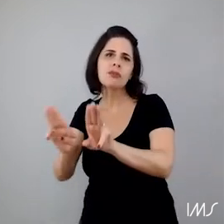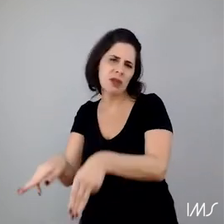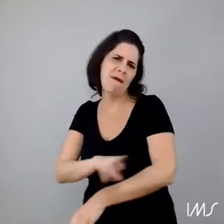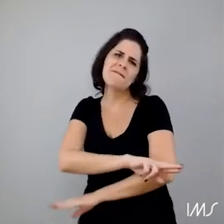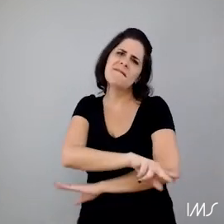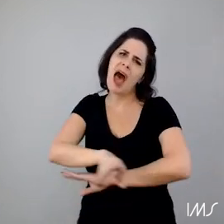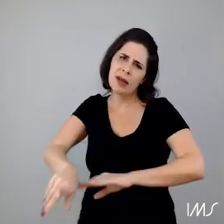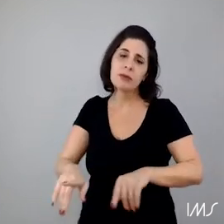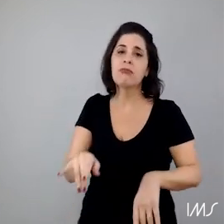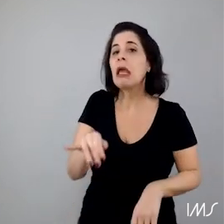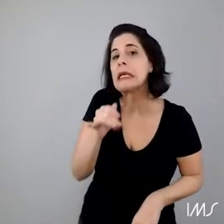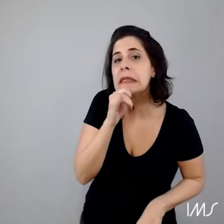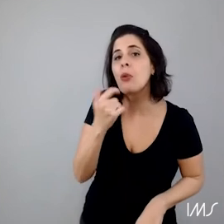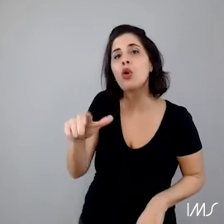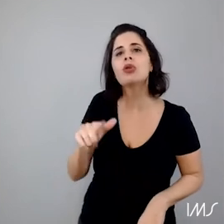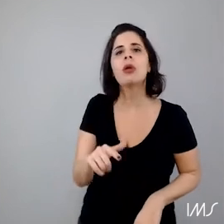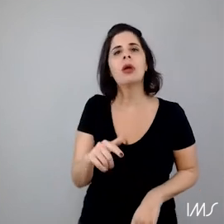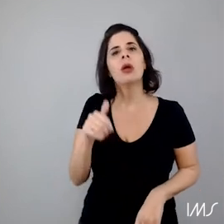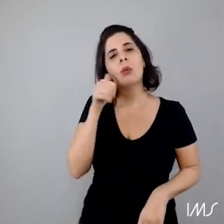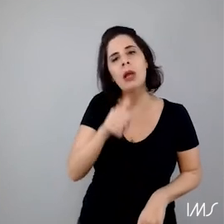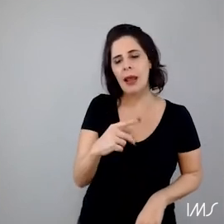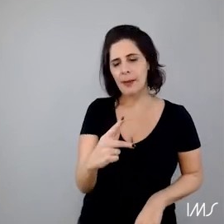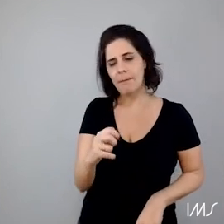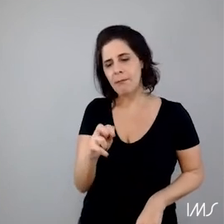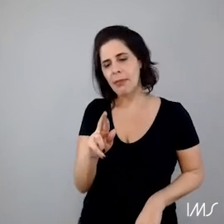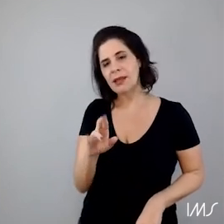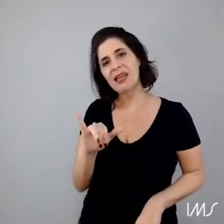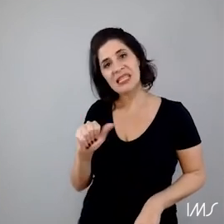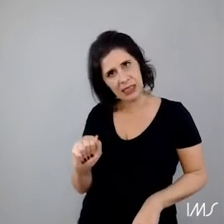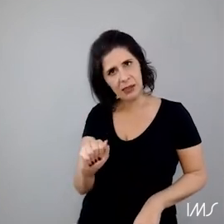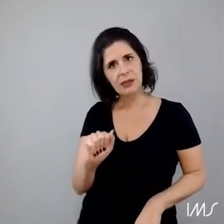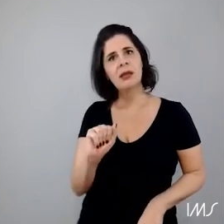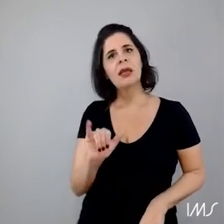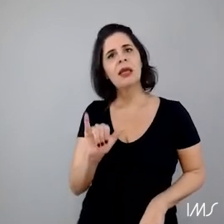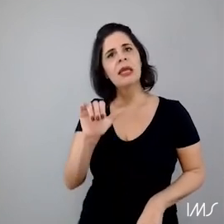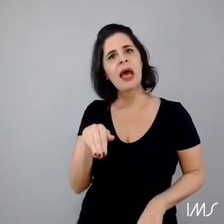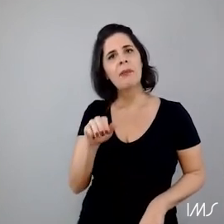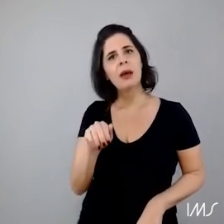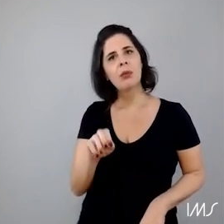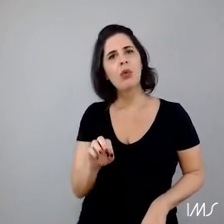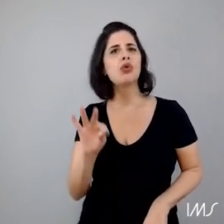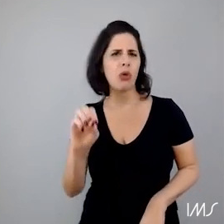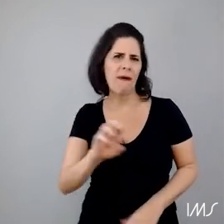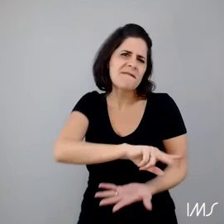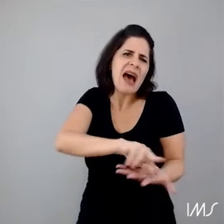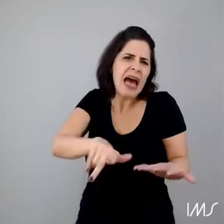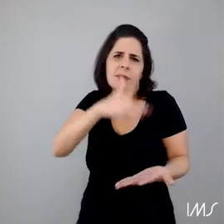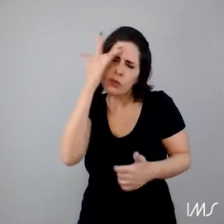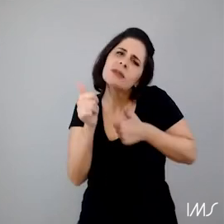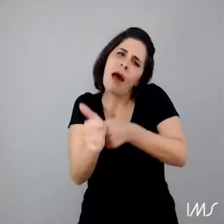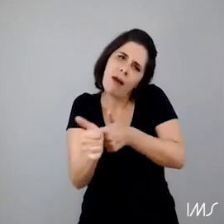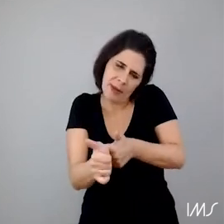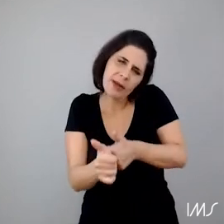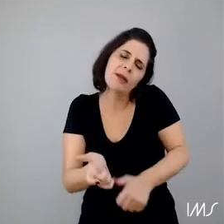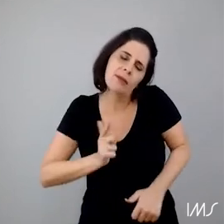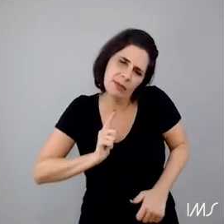nos acompanhando que vão ter muito o que falar especificamente. Obrigada, professor. Eu queria passar a palavra